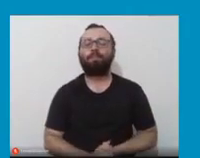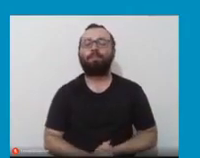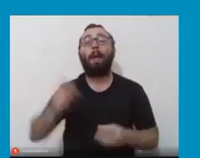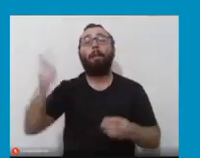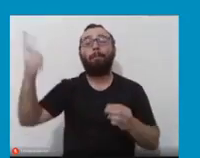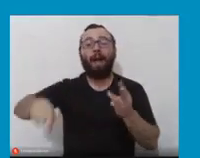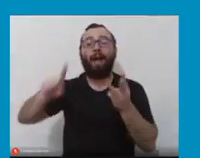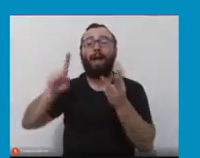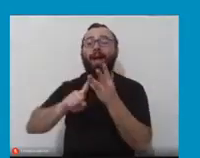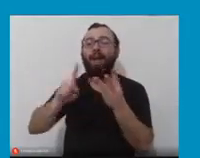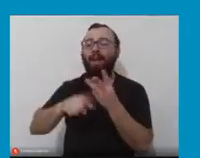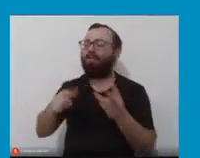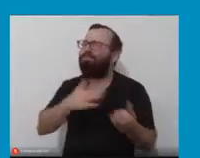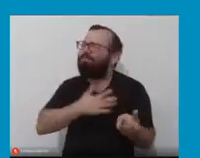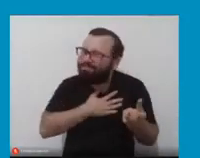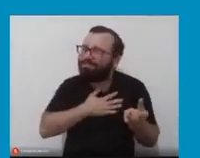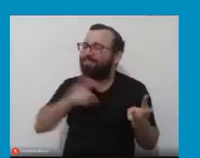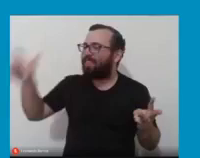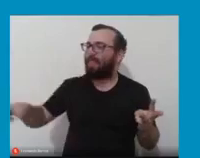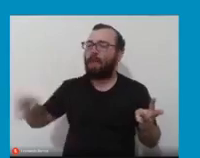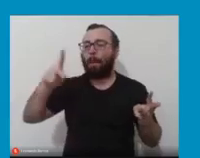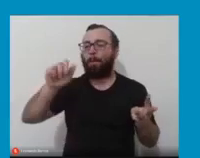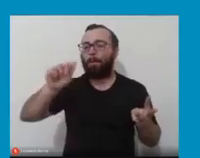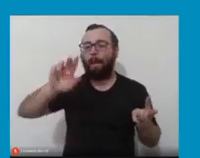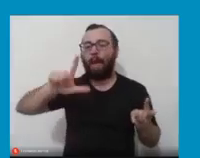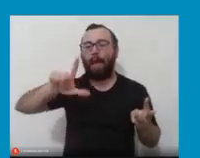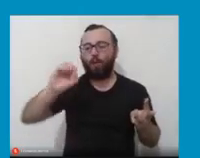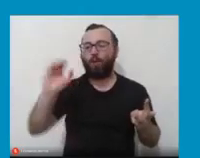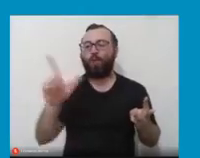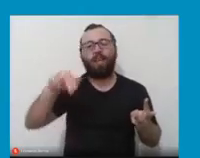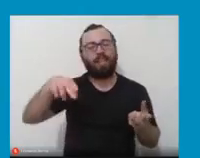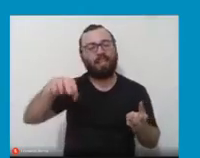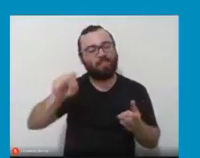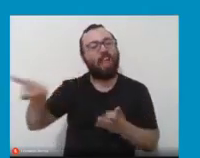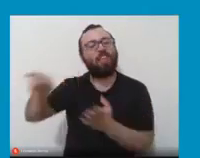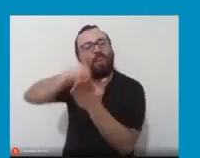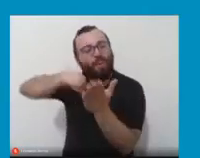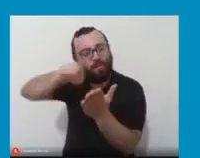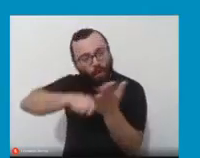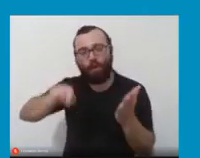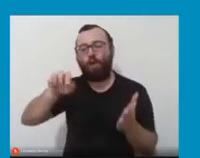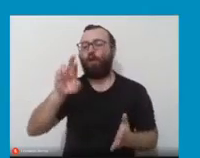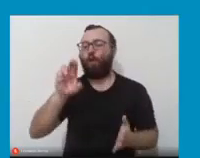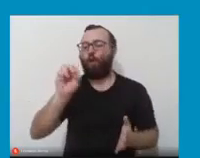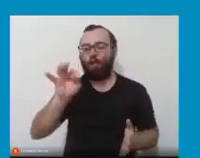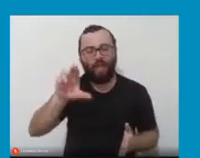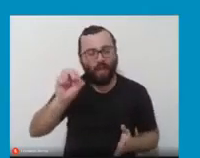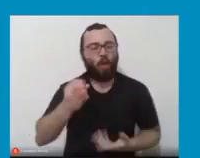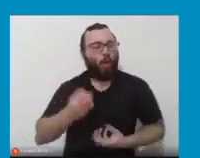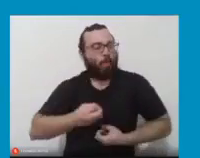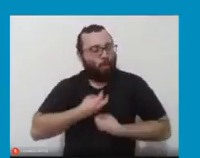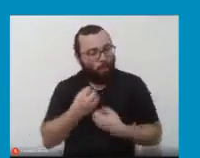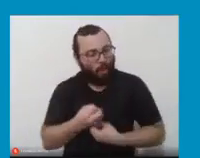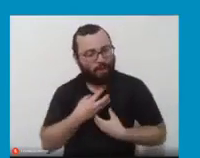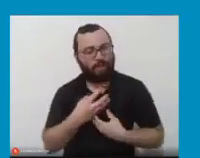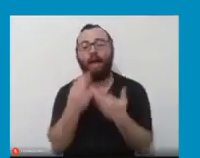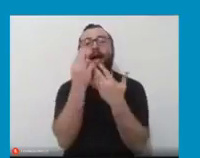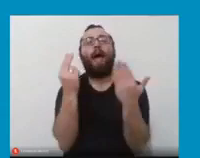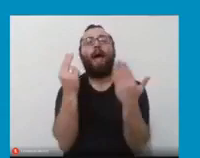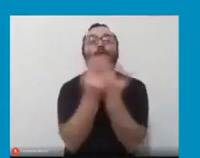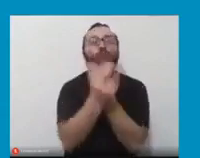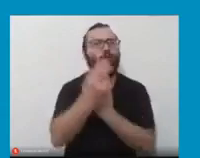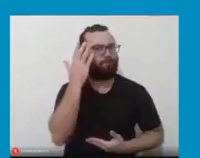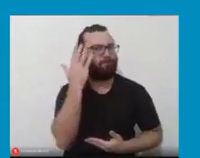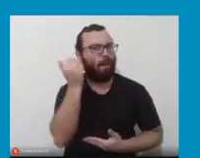meu querido Paulo Lins, nosso escritor, romancista, roteirista, poeta, autor do